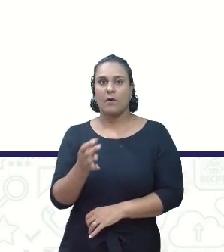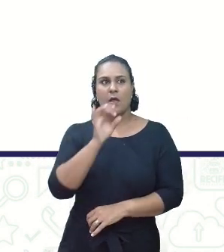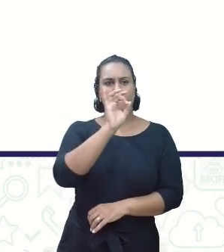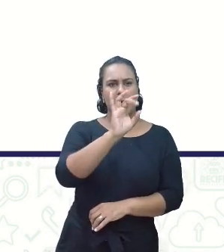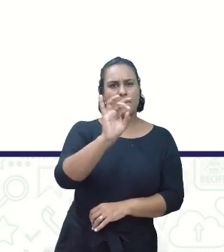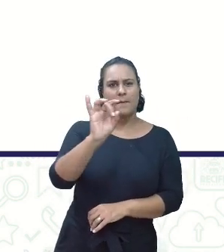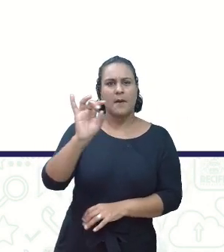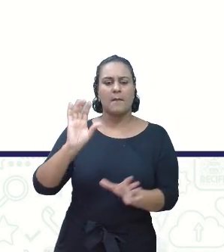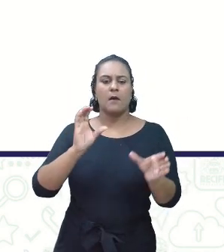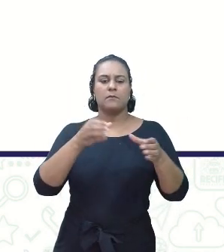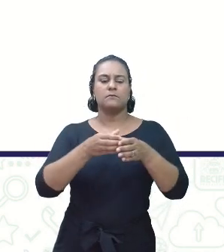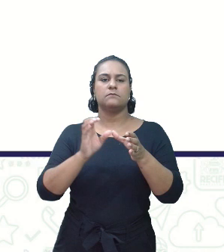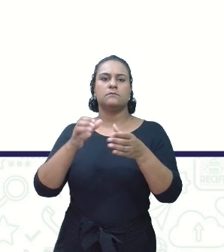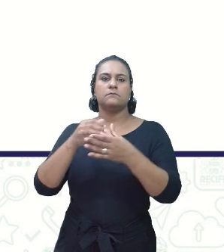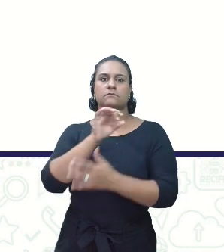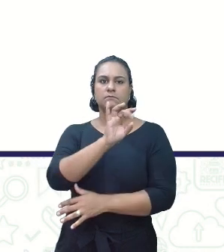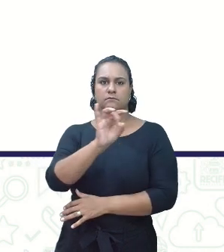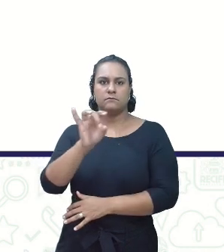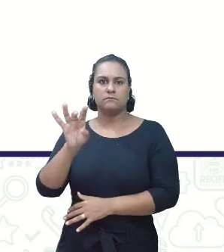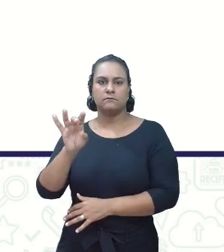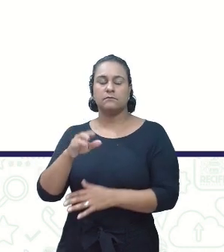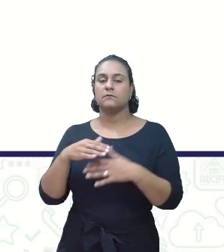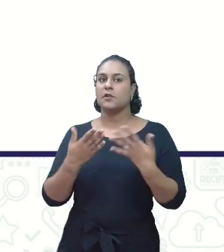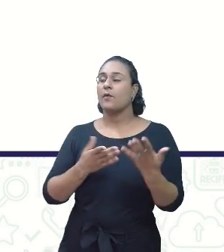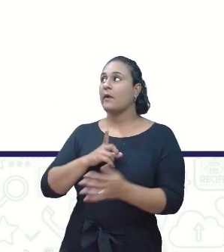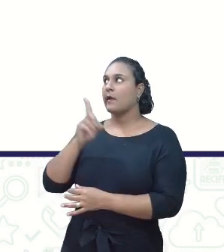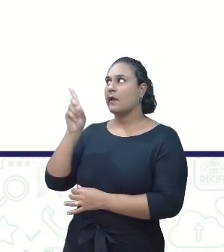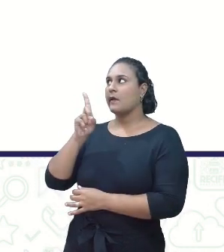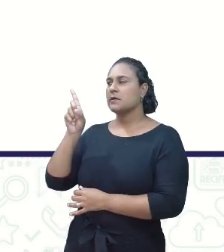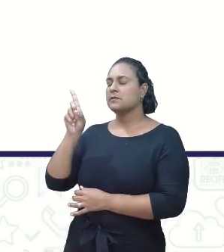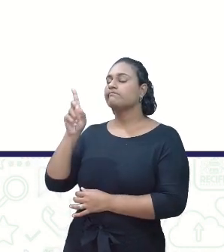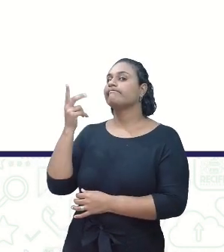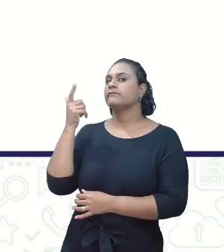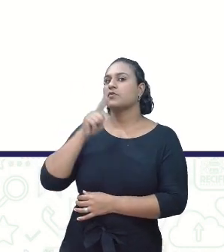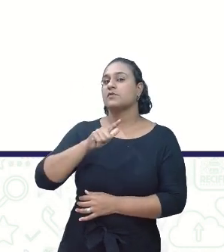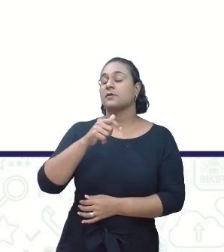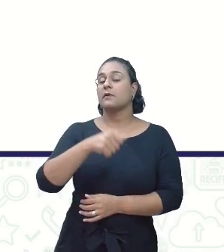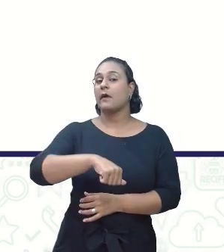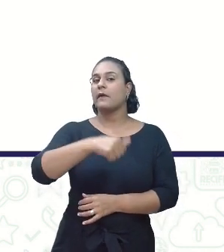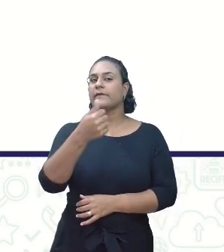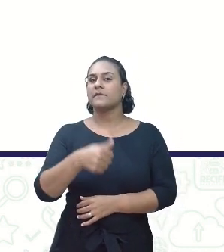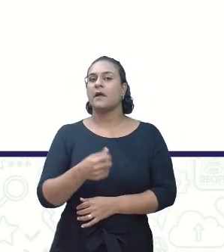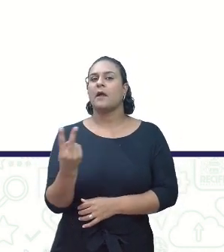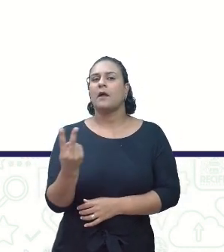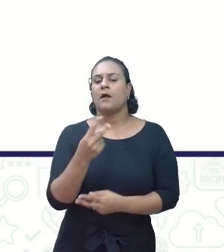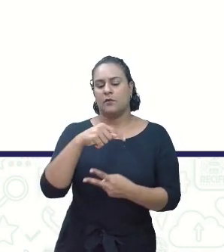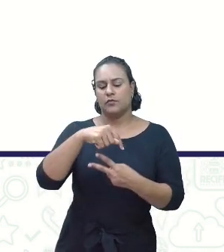time. Aqui eu consigo analisar duas situações